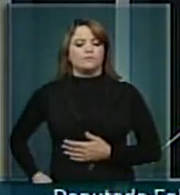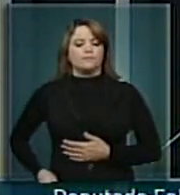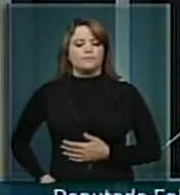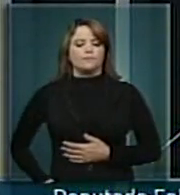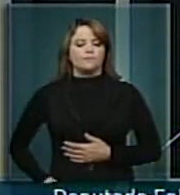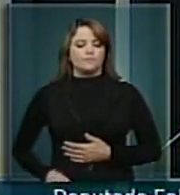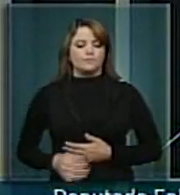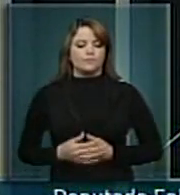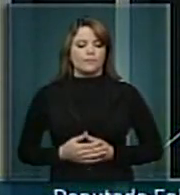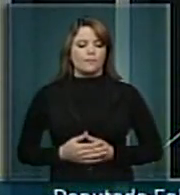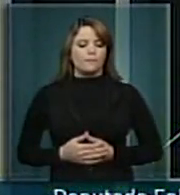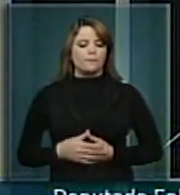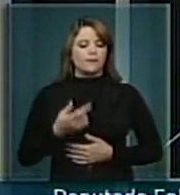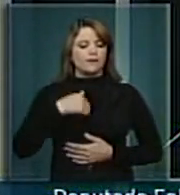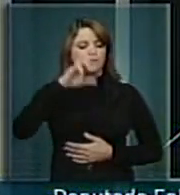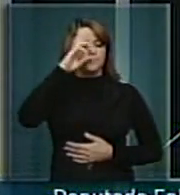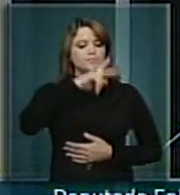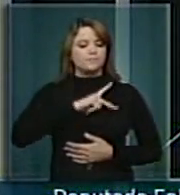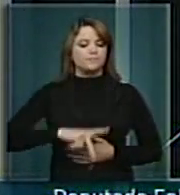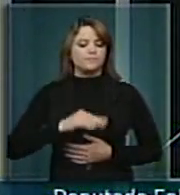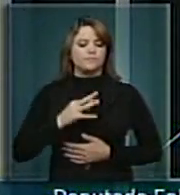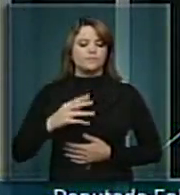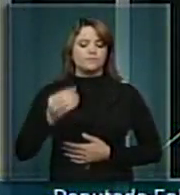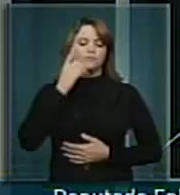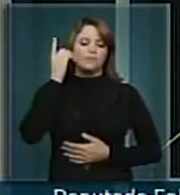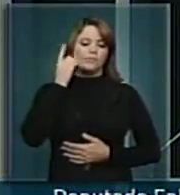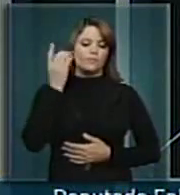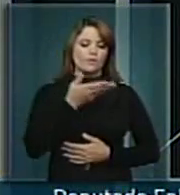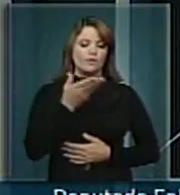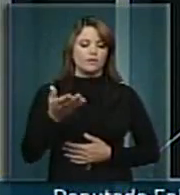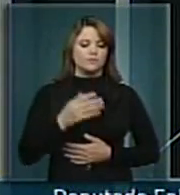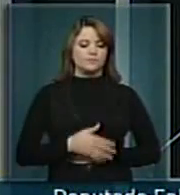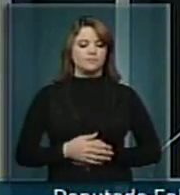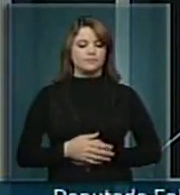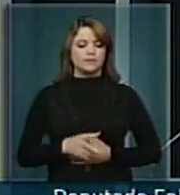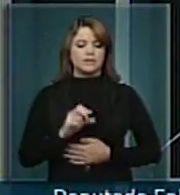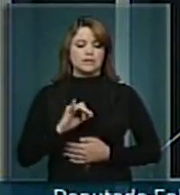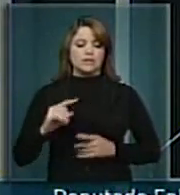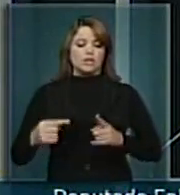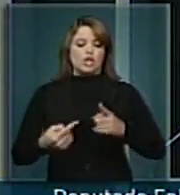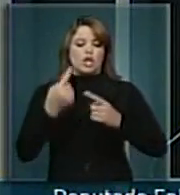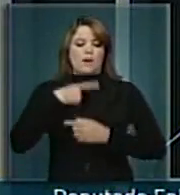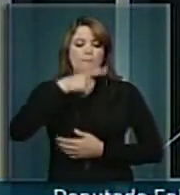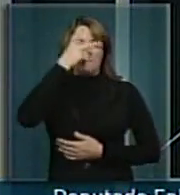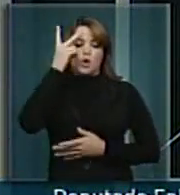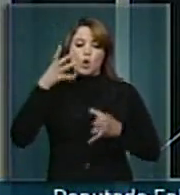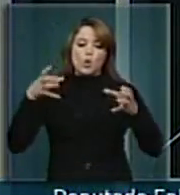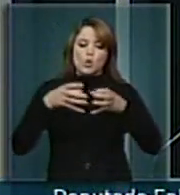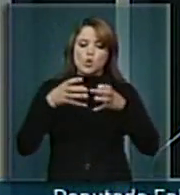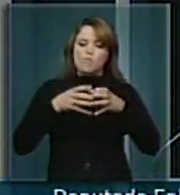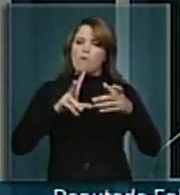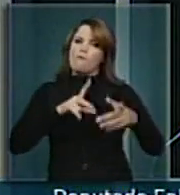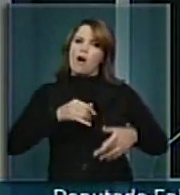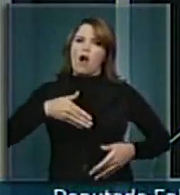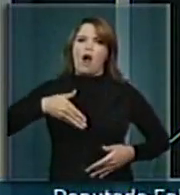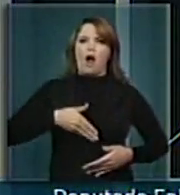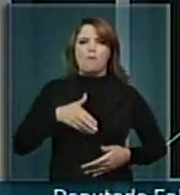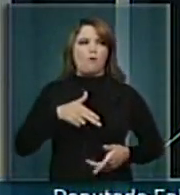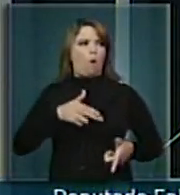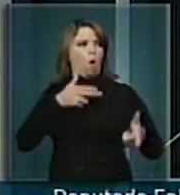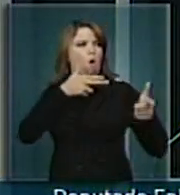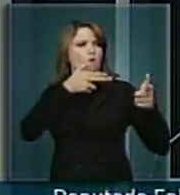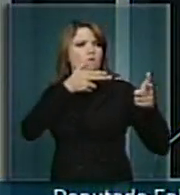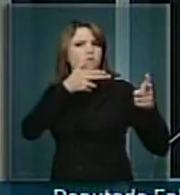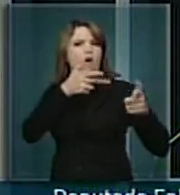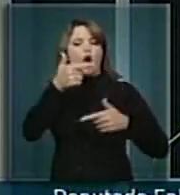presidente, senhoras e senhores deputados, se ataques de jagunços armados contra